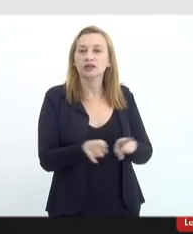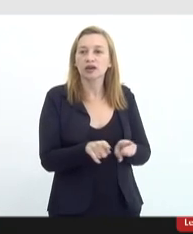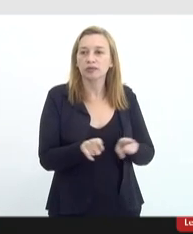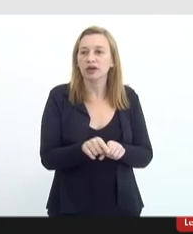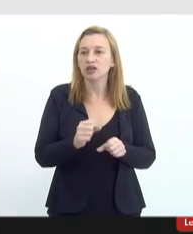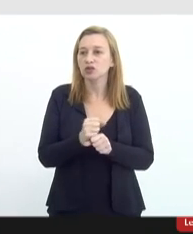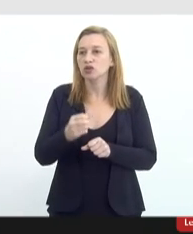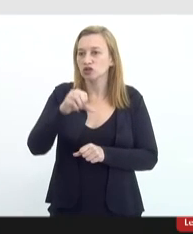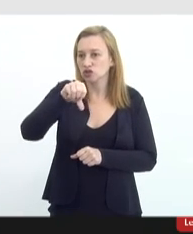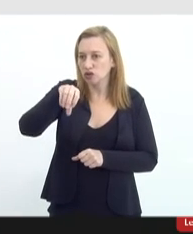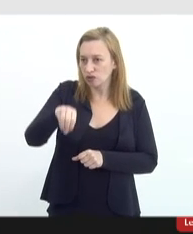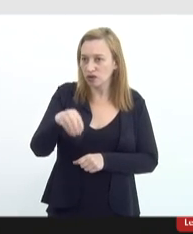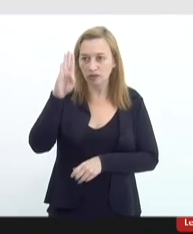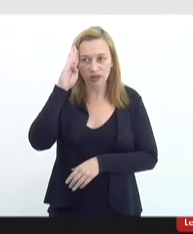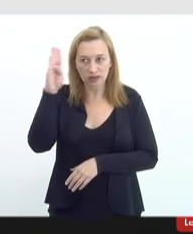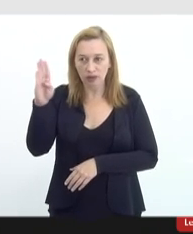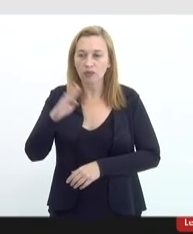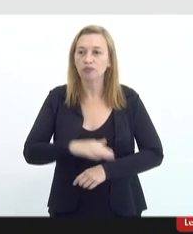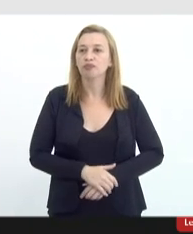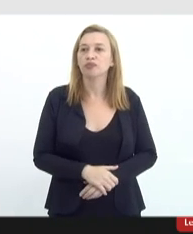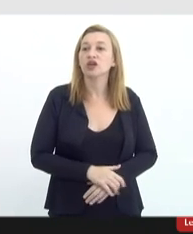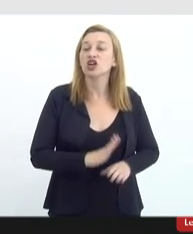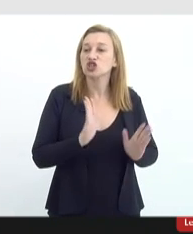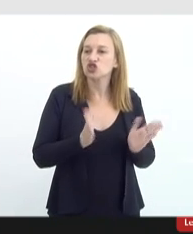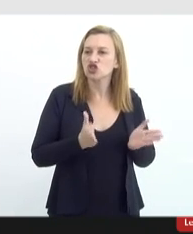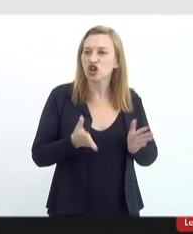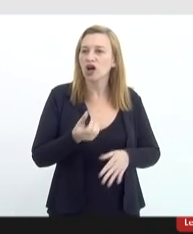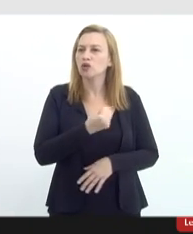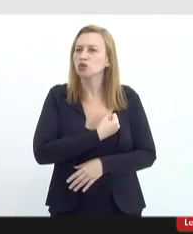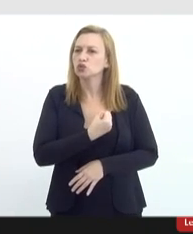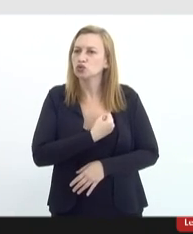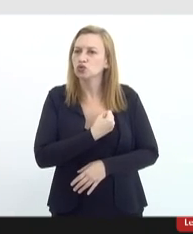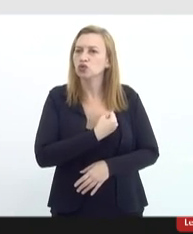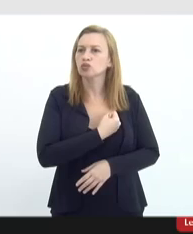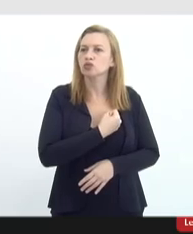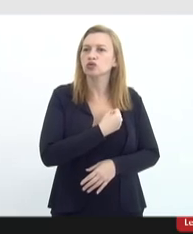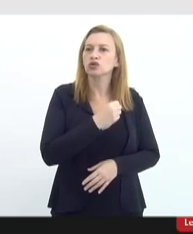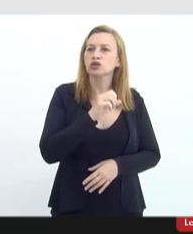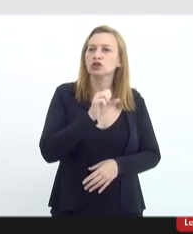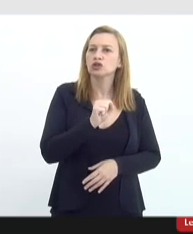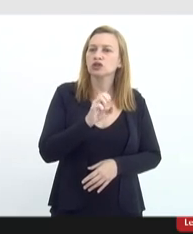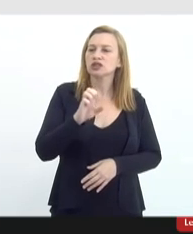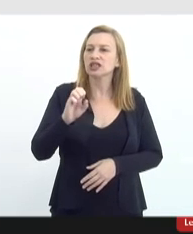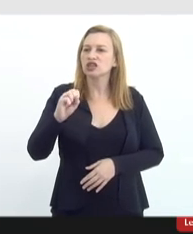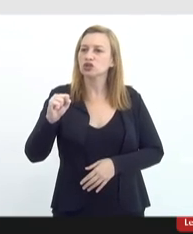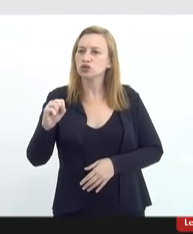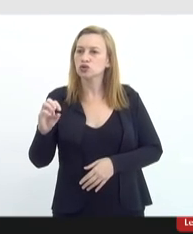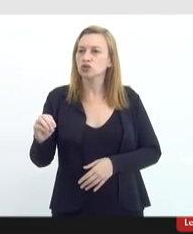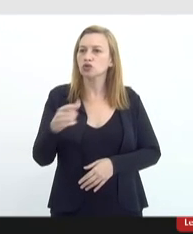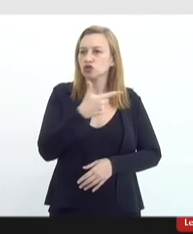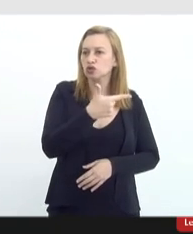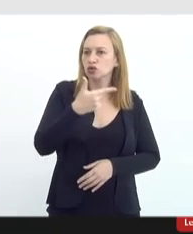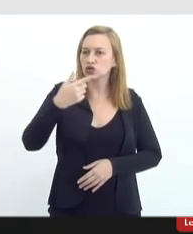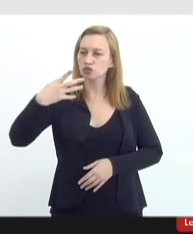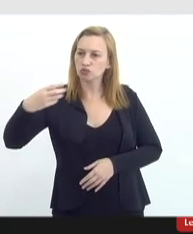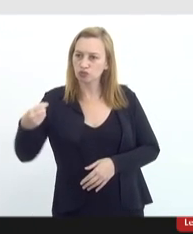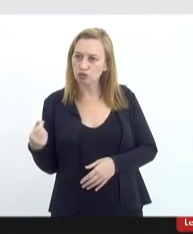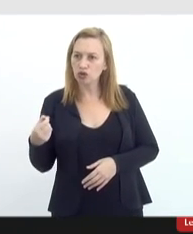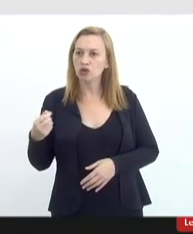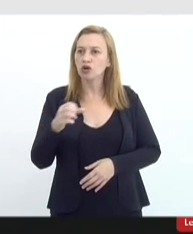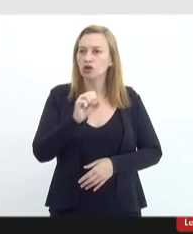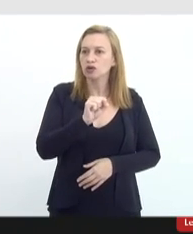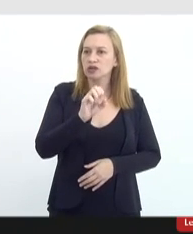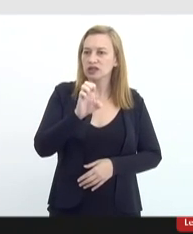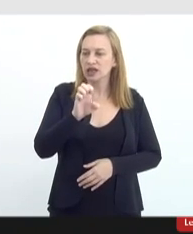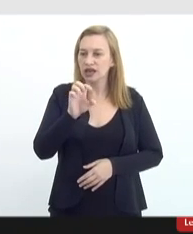90 que essa década é fundamental. Já com os dados do censo de 2000, o César Jacó, que é um professor da